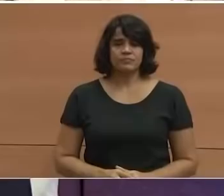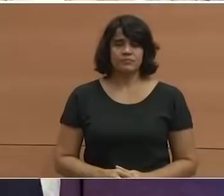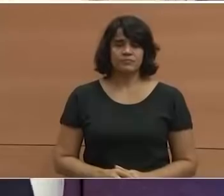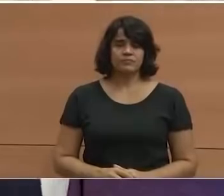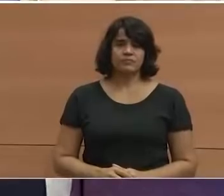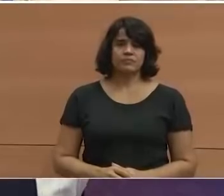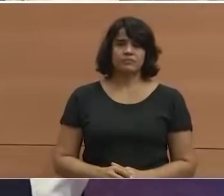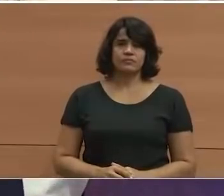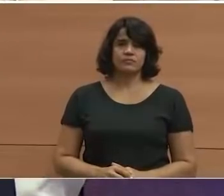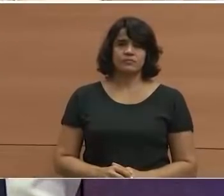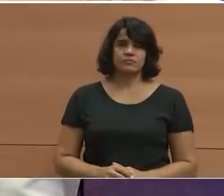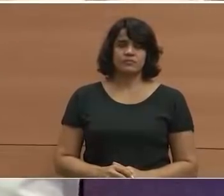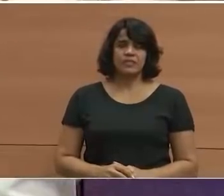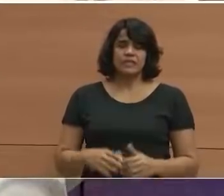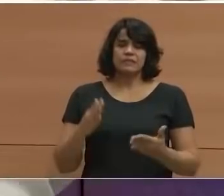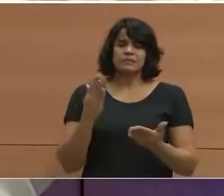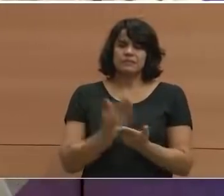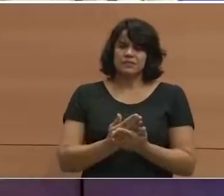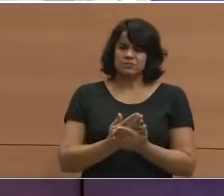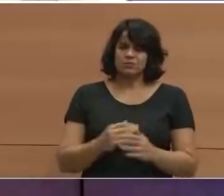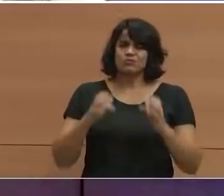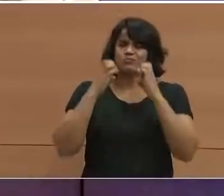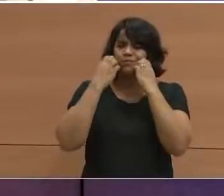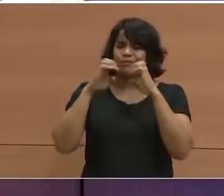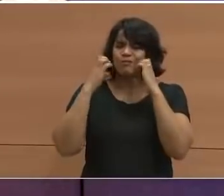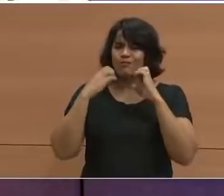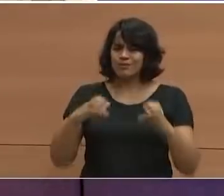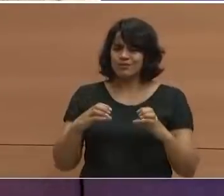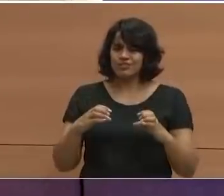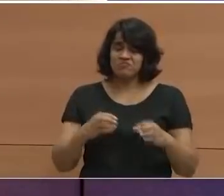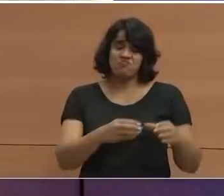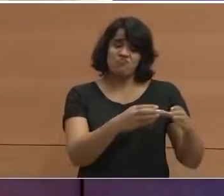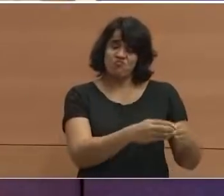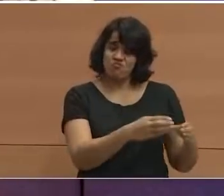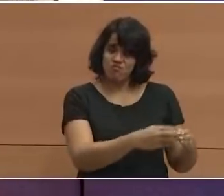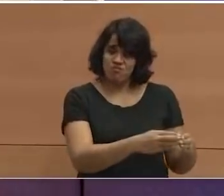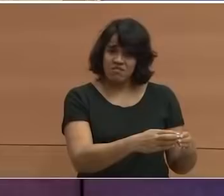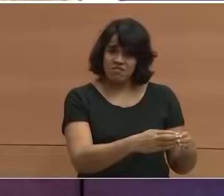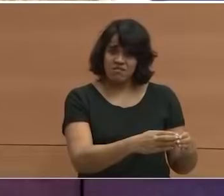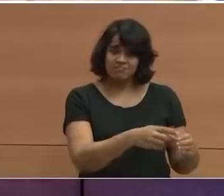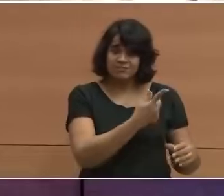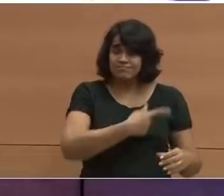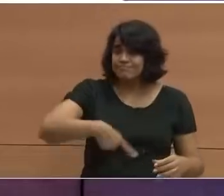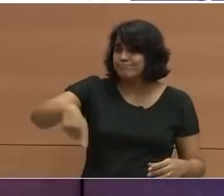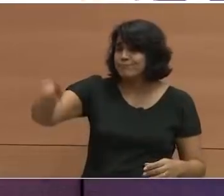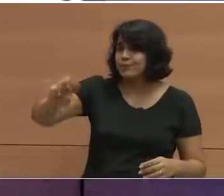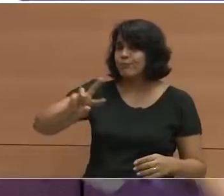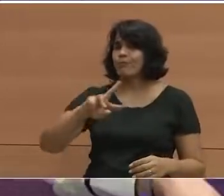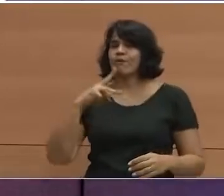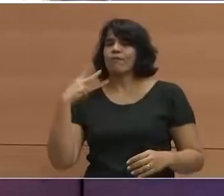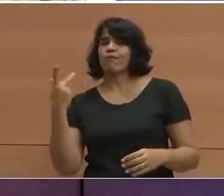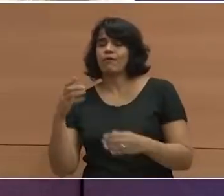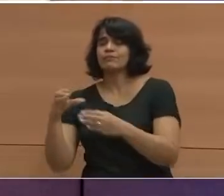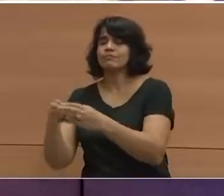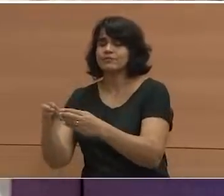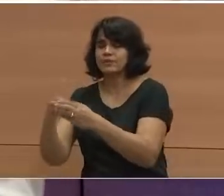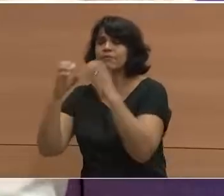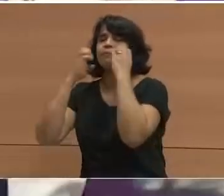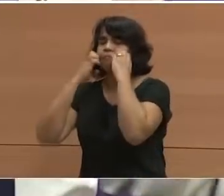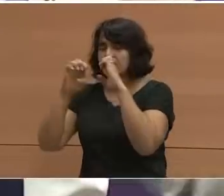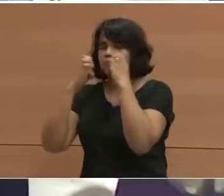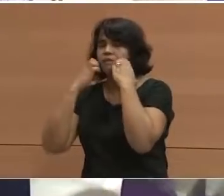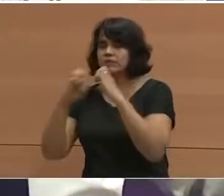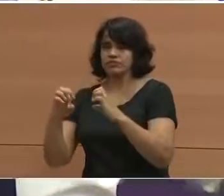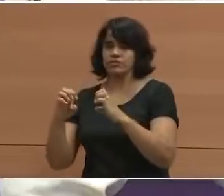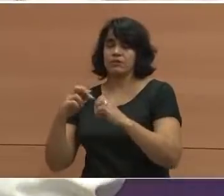de atividade em outra região. Então você vê como Paulo, ele não permanece na zona do conforto. Nós precisamos ter esse